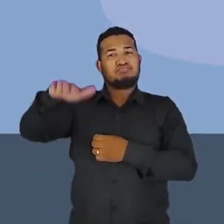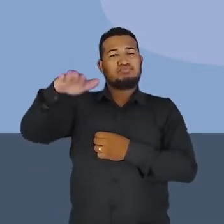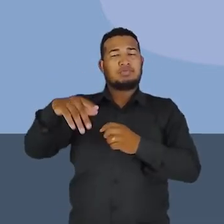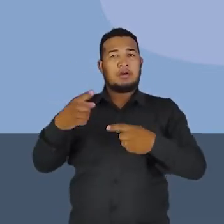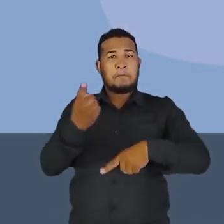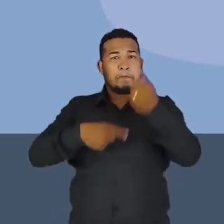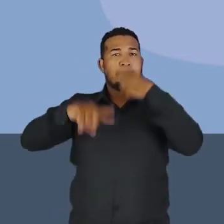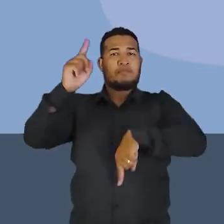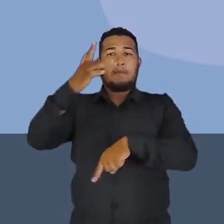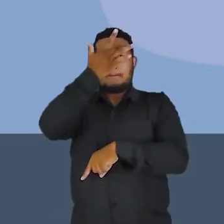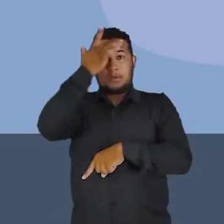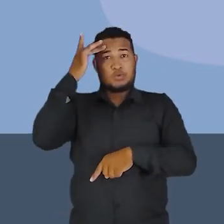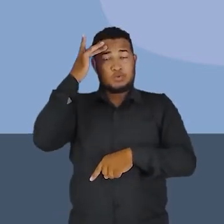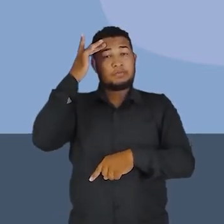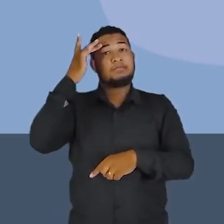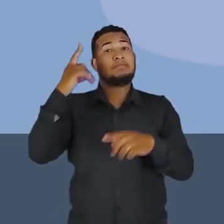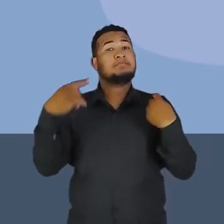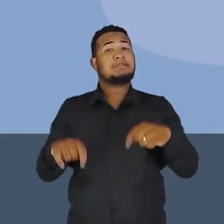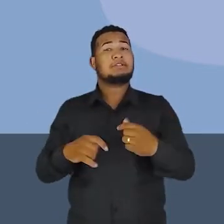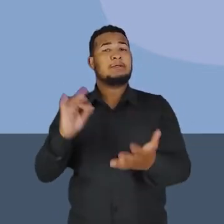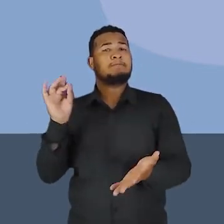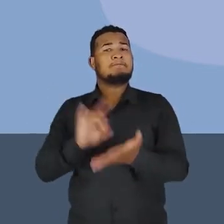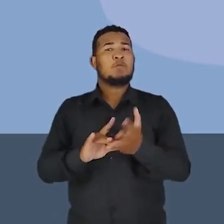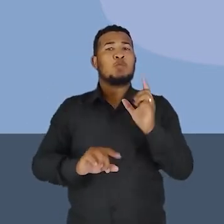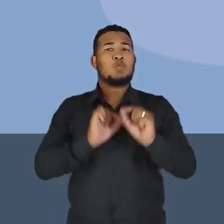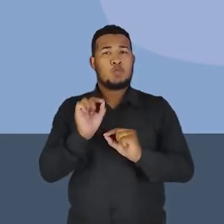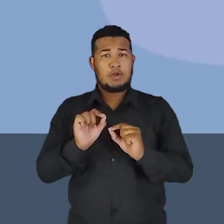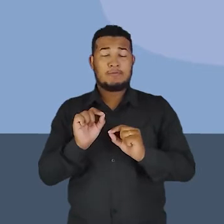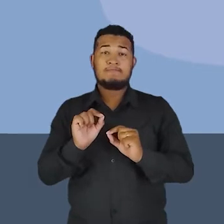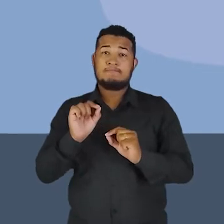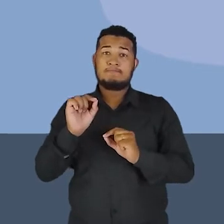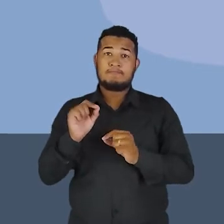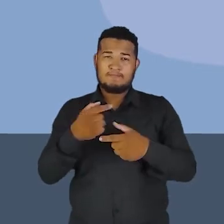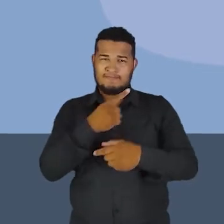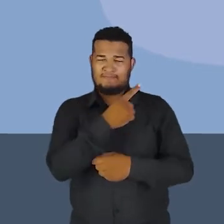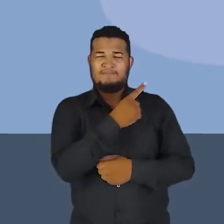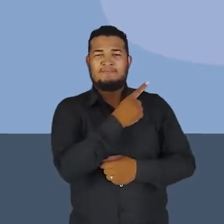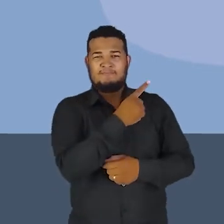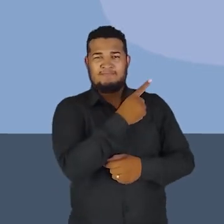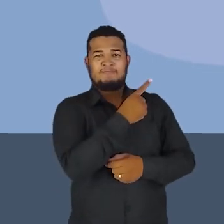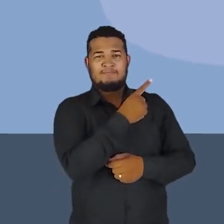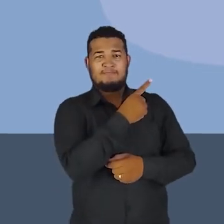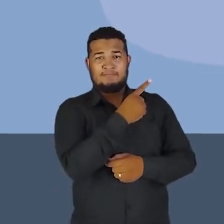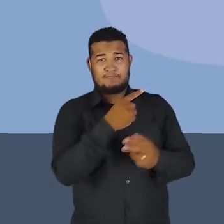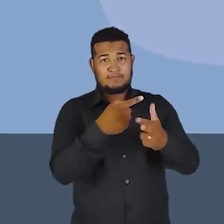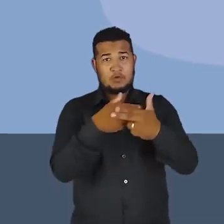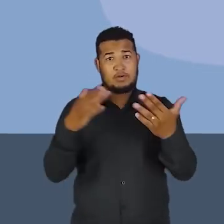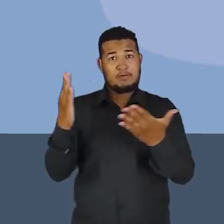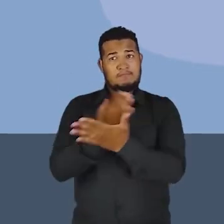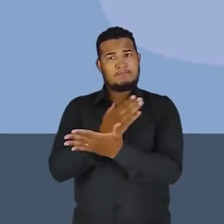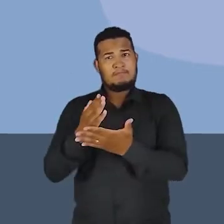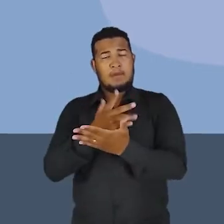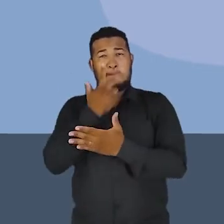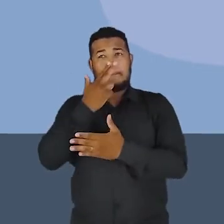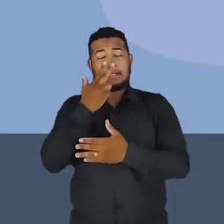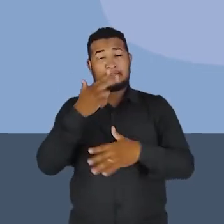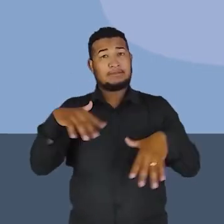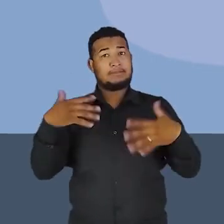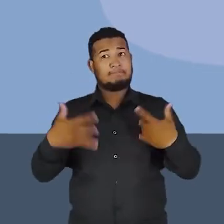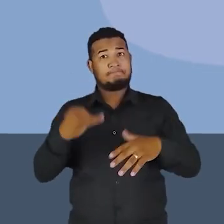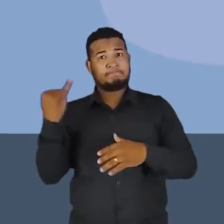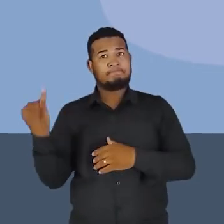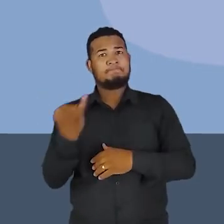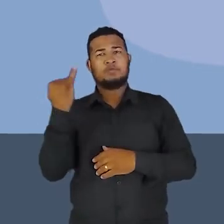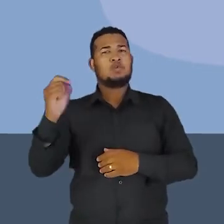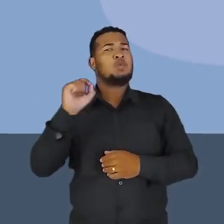indivíduo, é necessário algumas situações que a gente chama de essencial. Elas